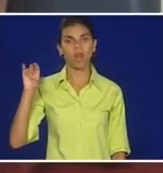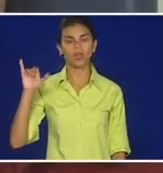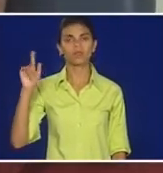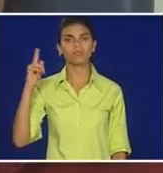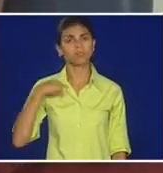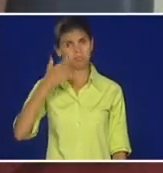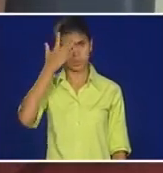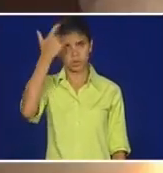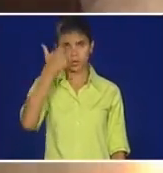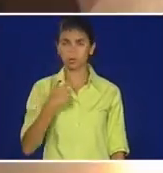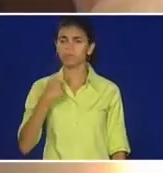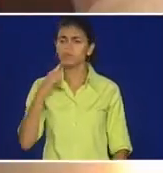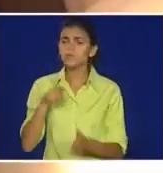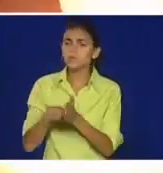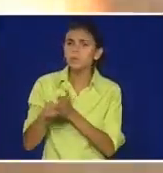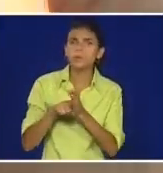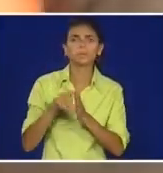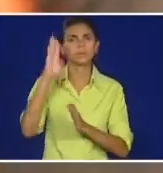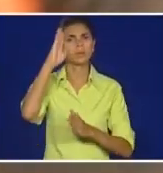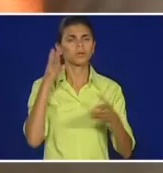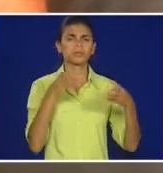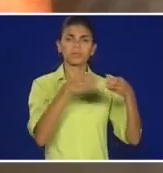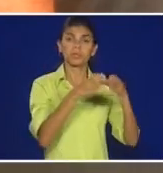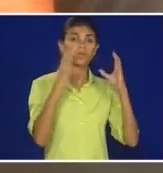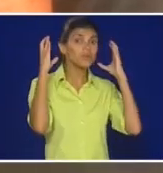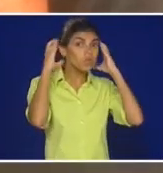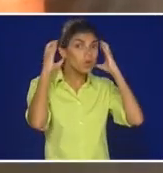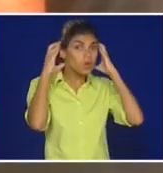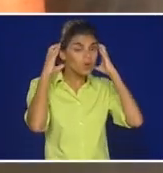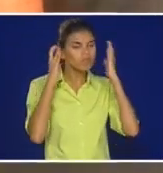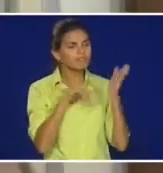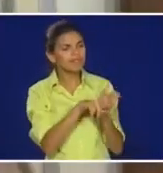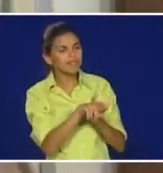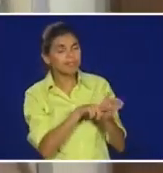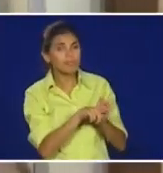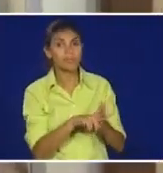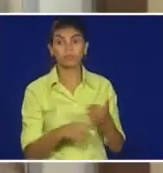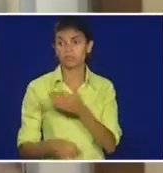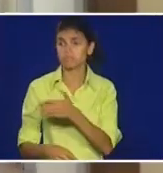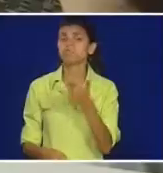o paciente inicia a avaliação audiológica com o fonoaudiólogo.